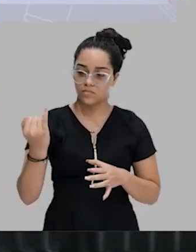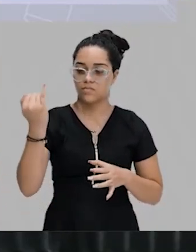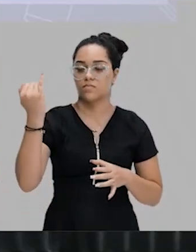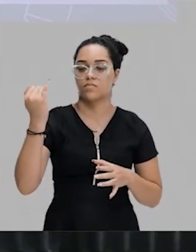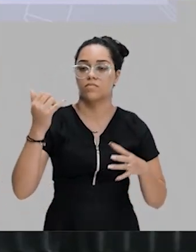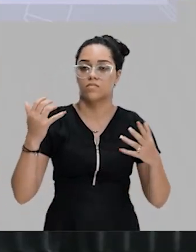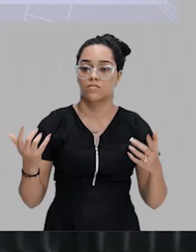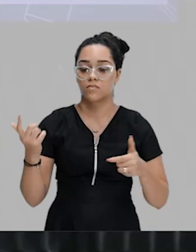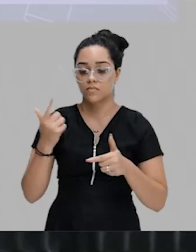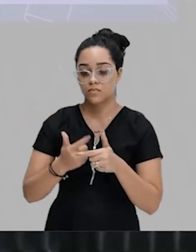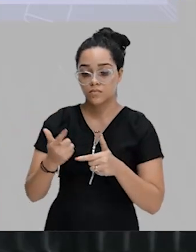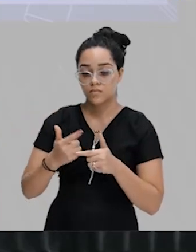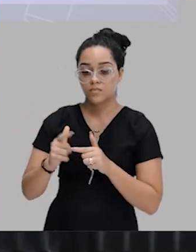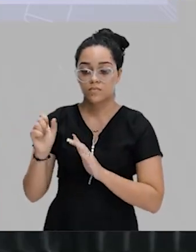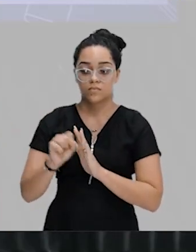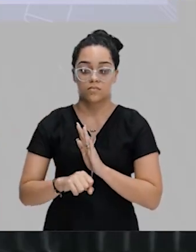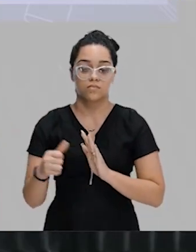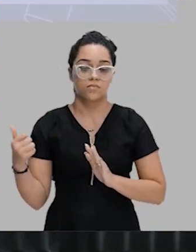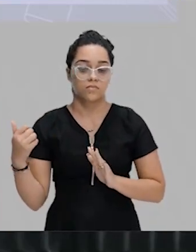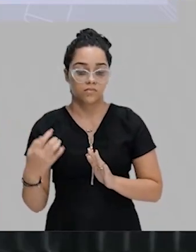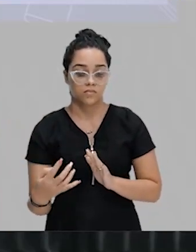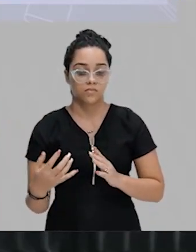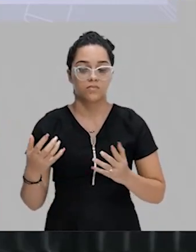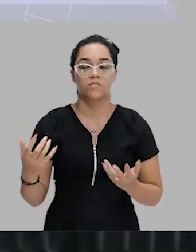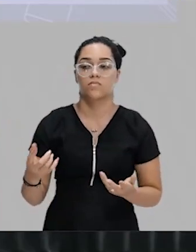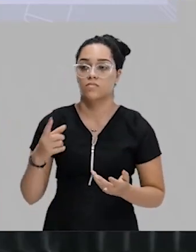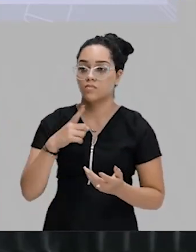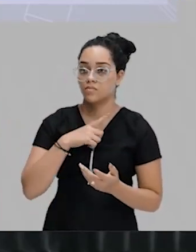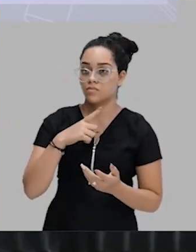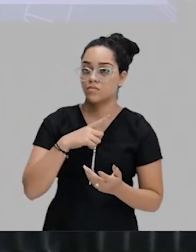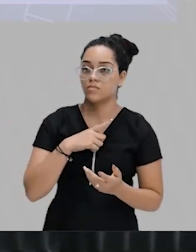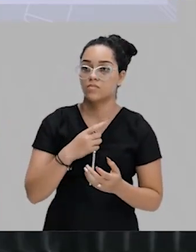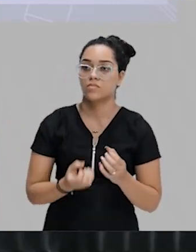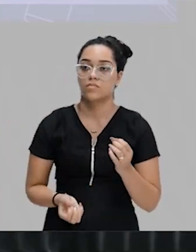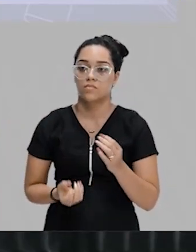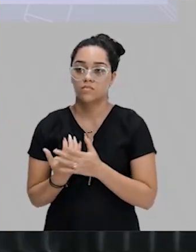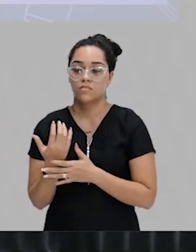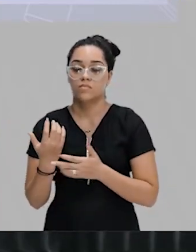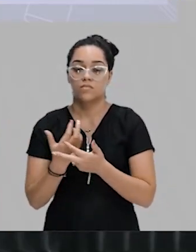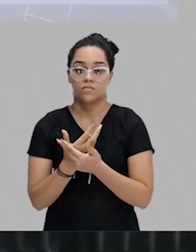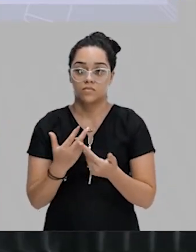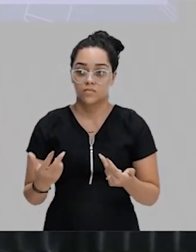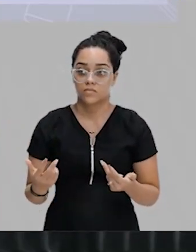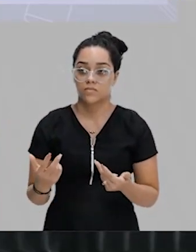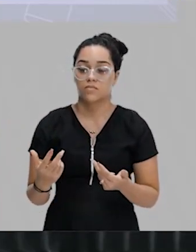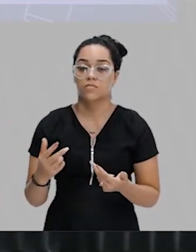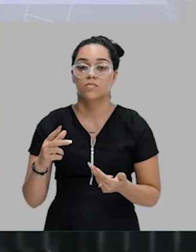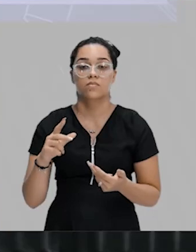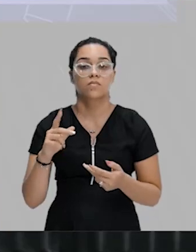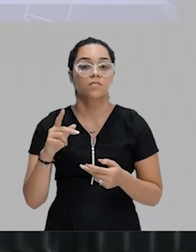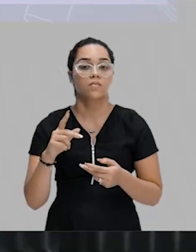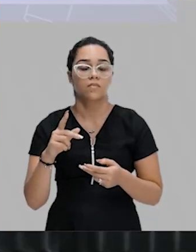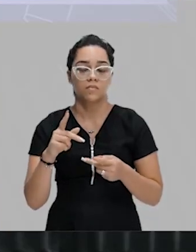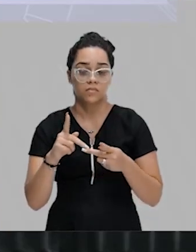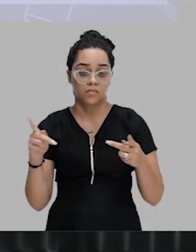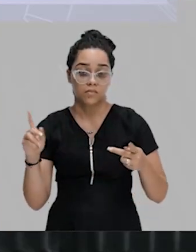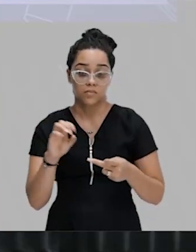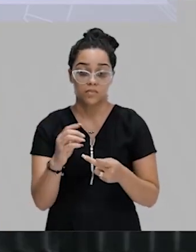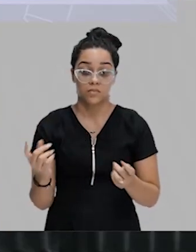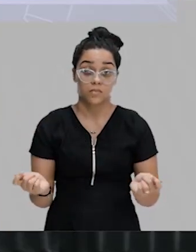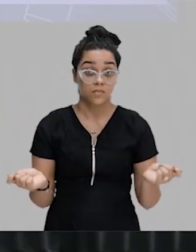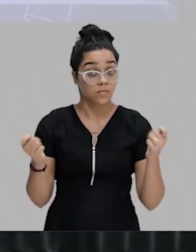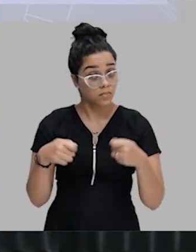XIV atinge a nobreza ao ponto de criar probabilidade, ou